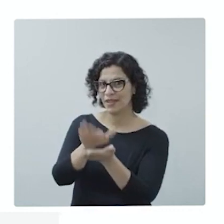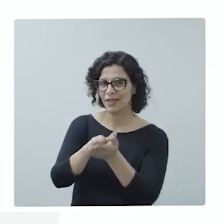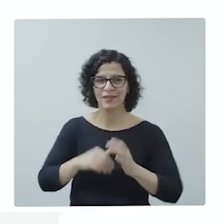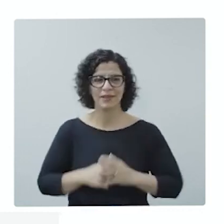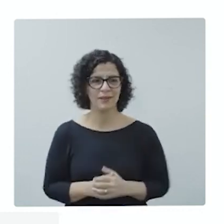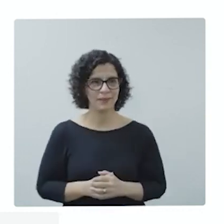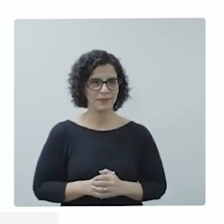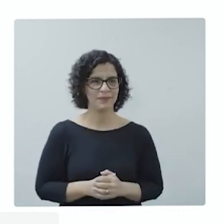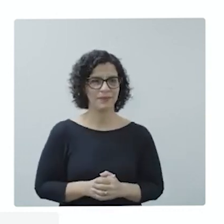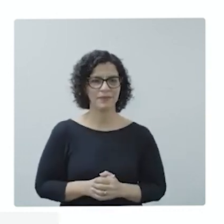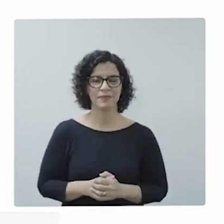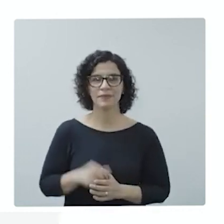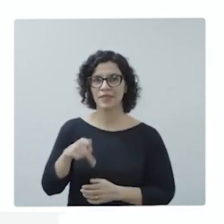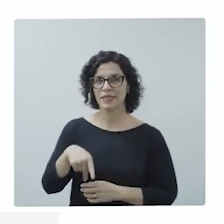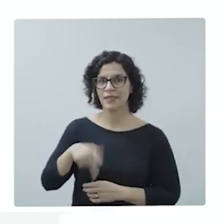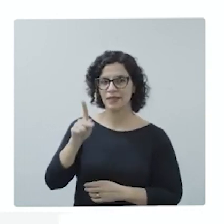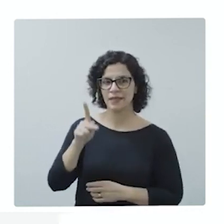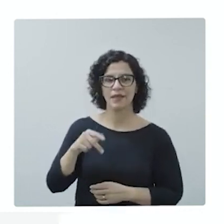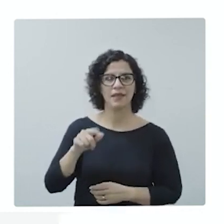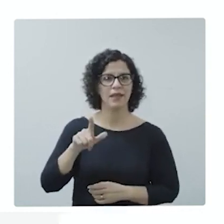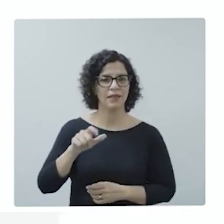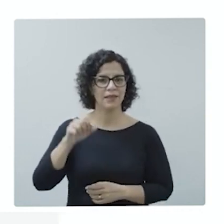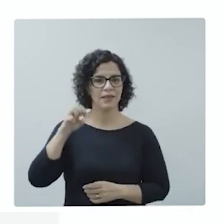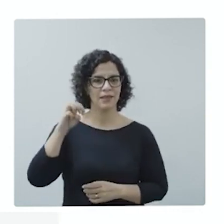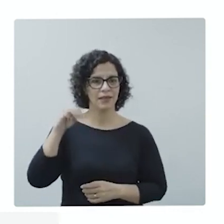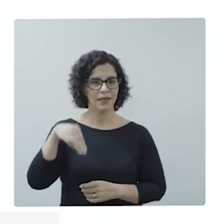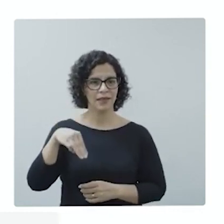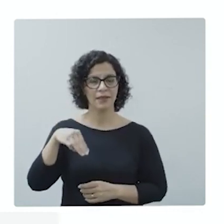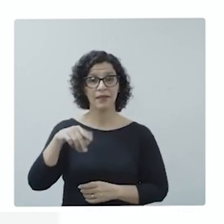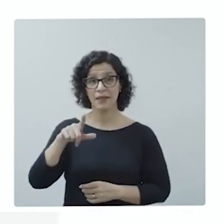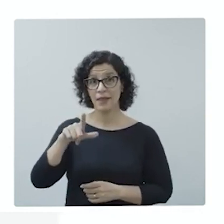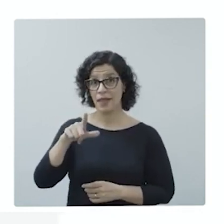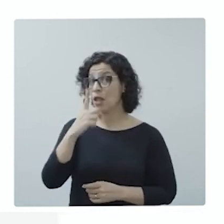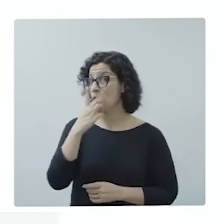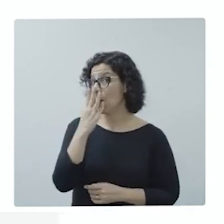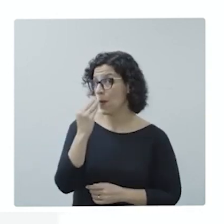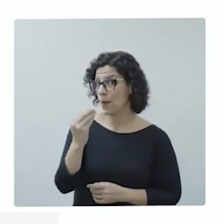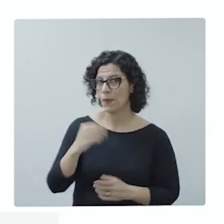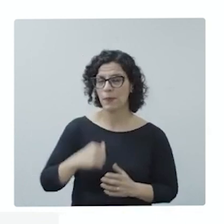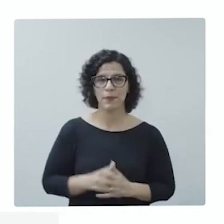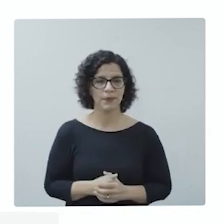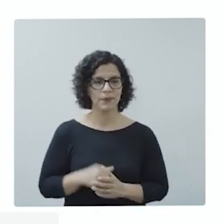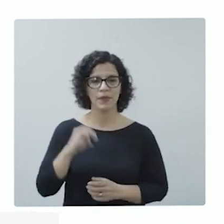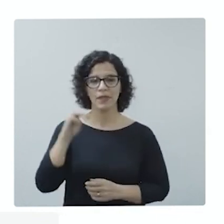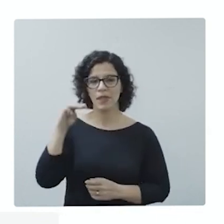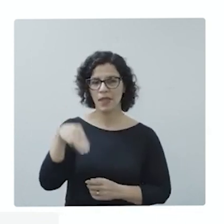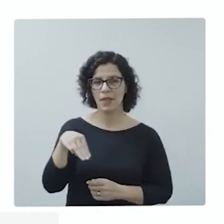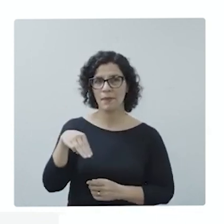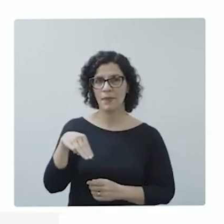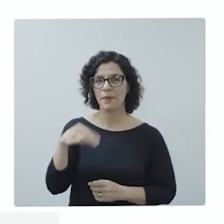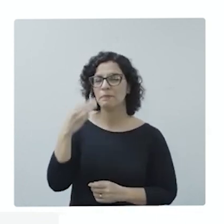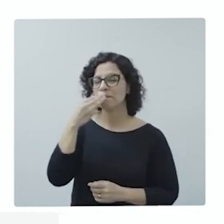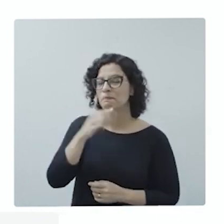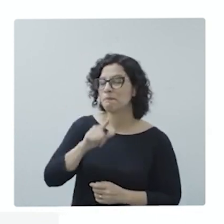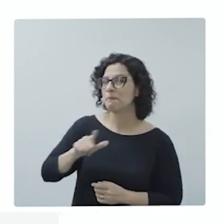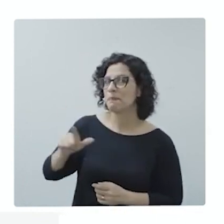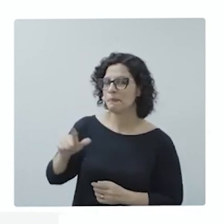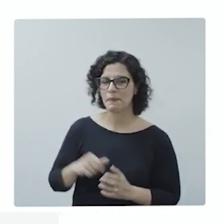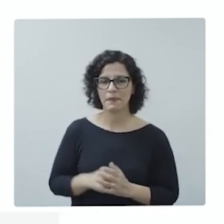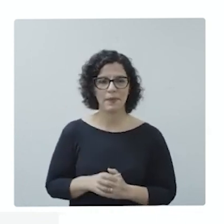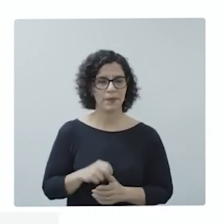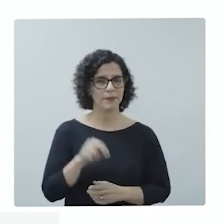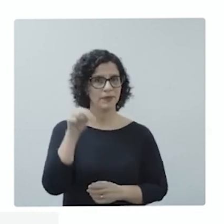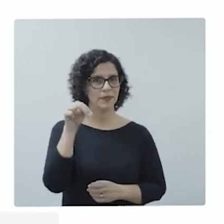jacaré. K, L, de lobo, M de mel,